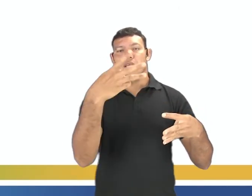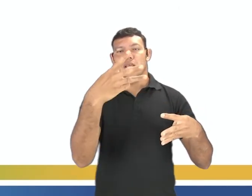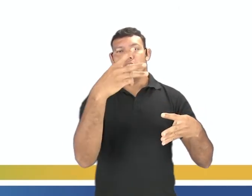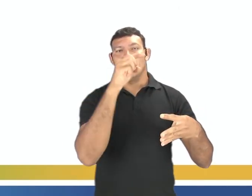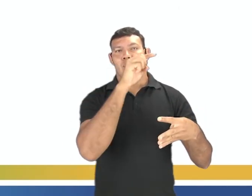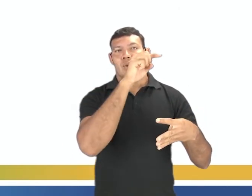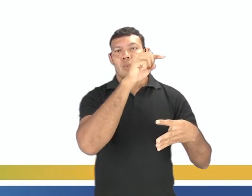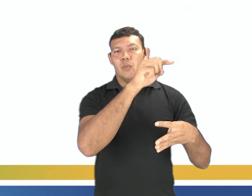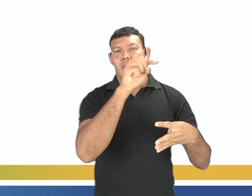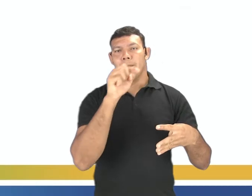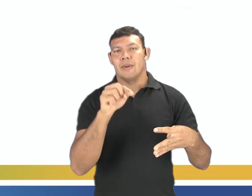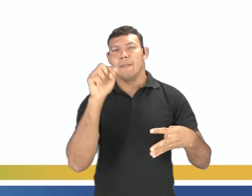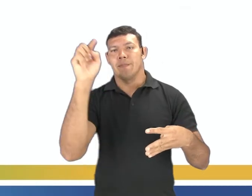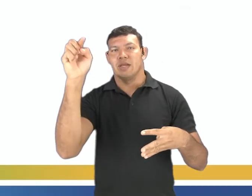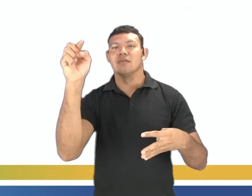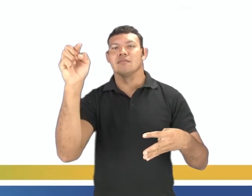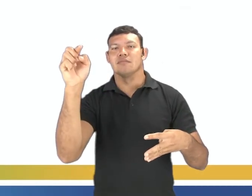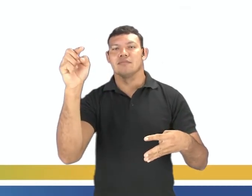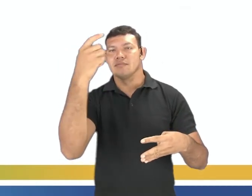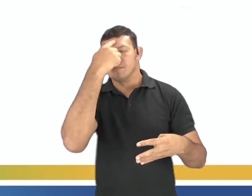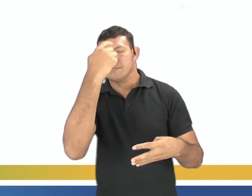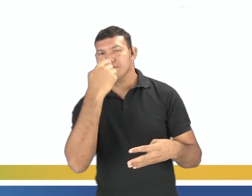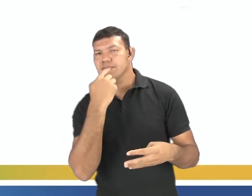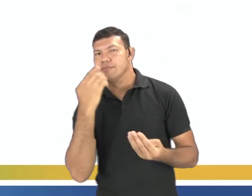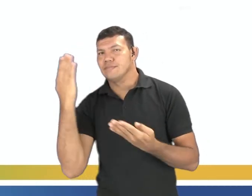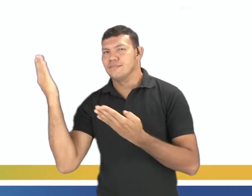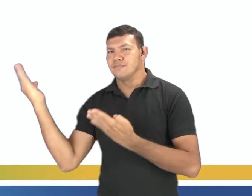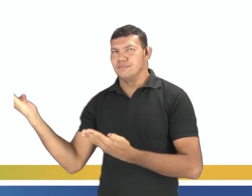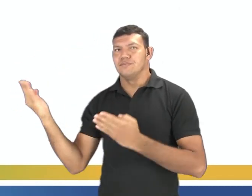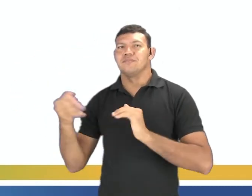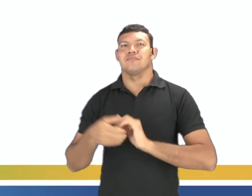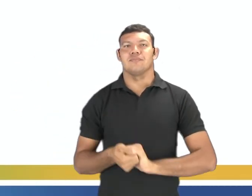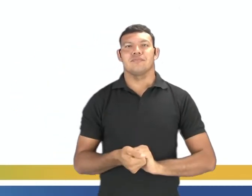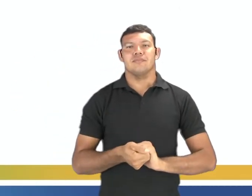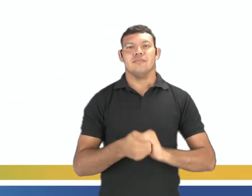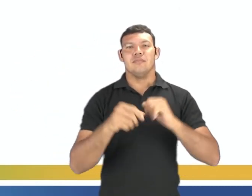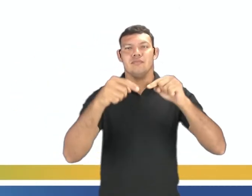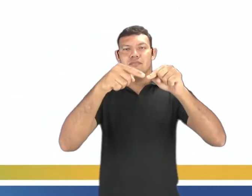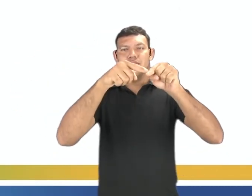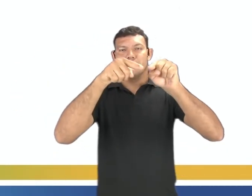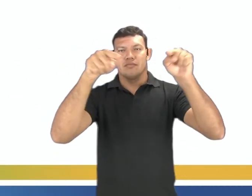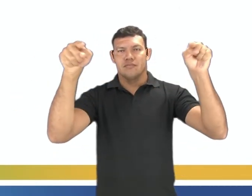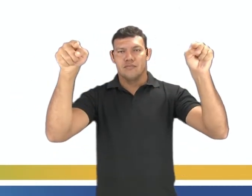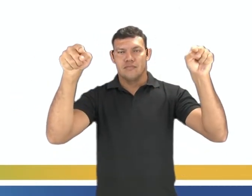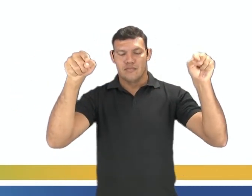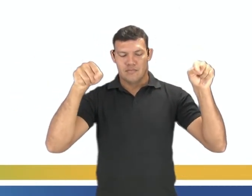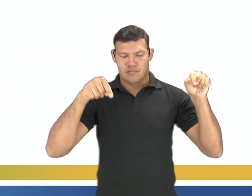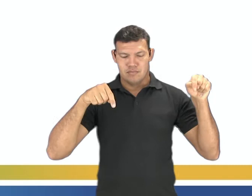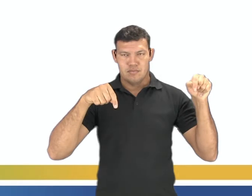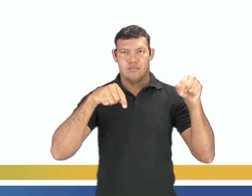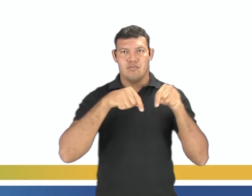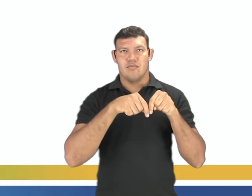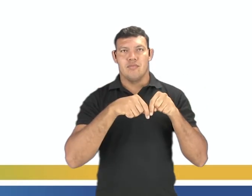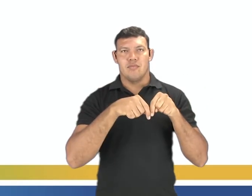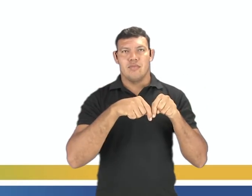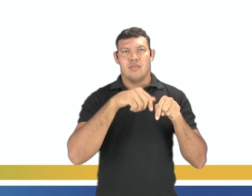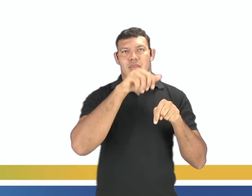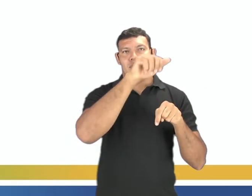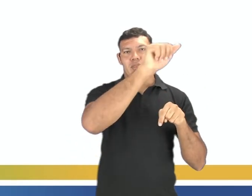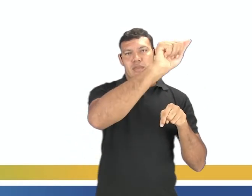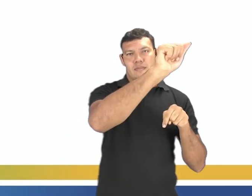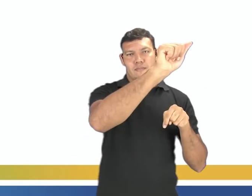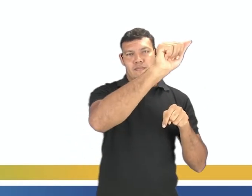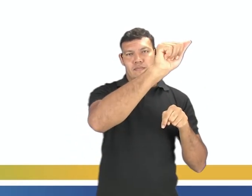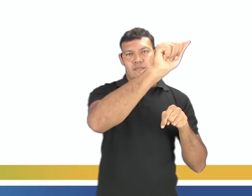pontos não colineares tão observe a imagem que nós temos um plano alfa e dentro